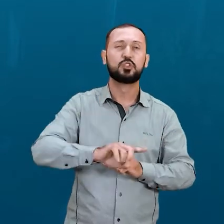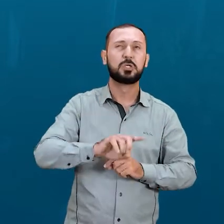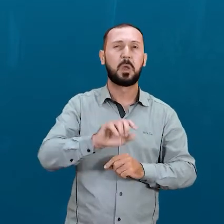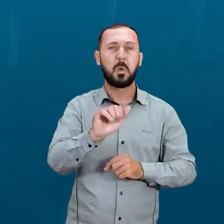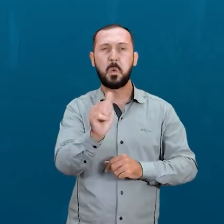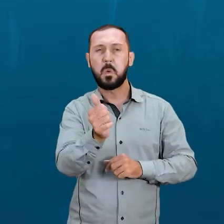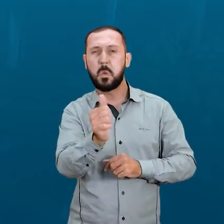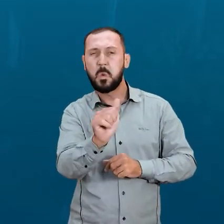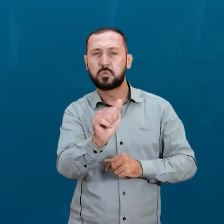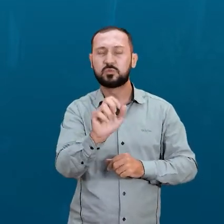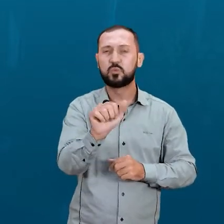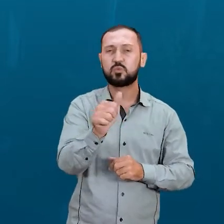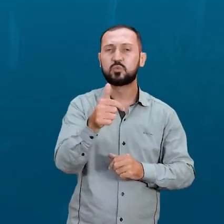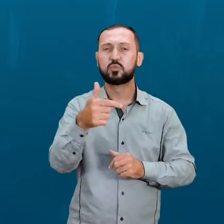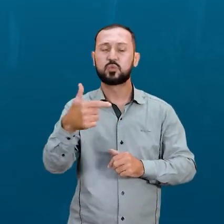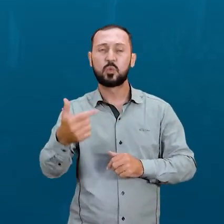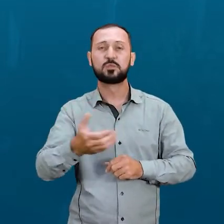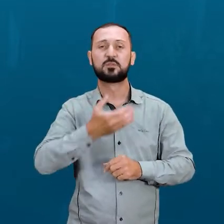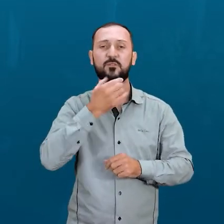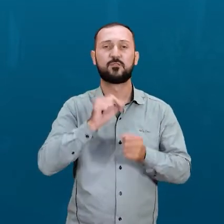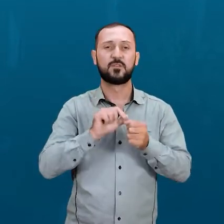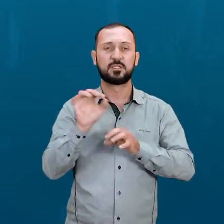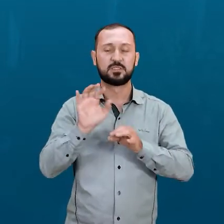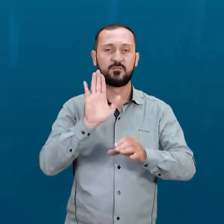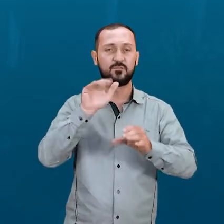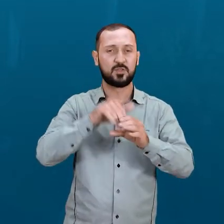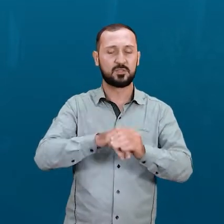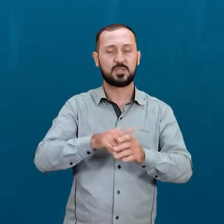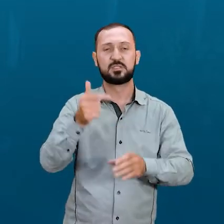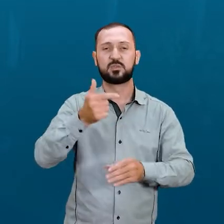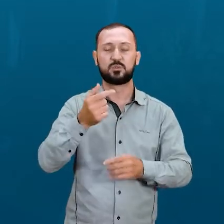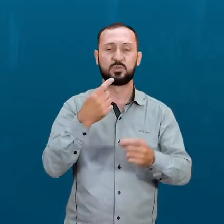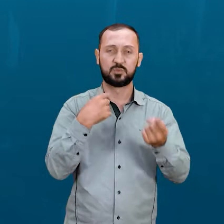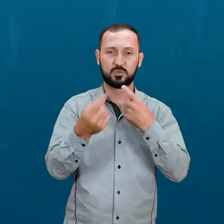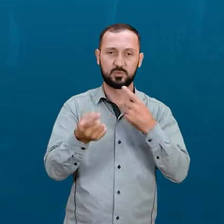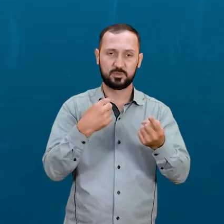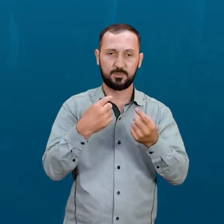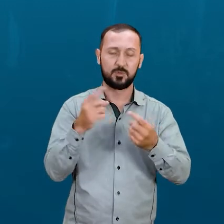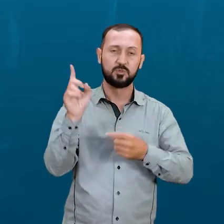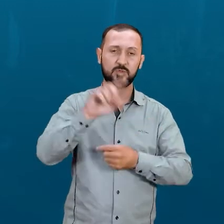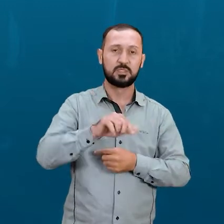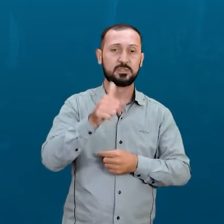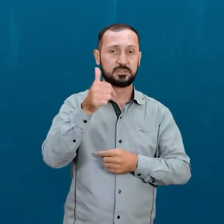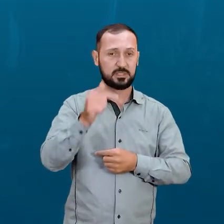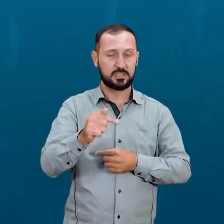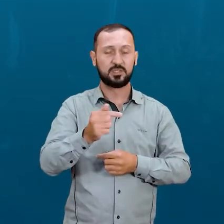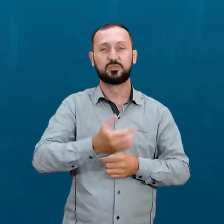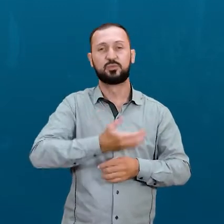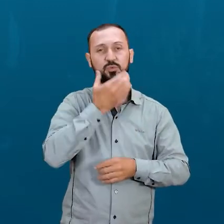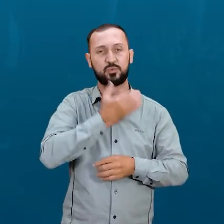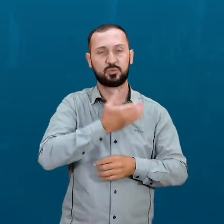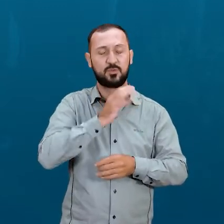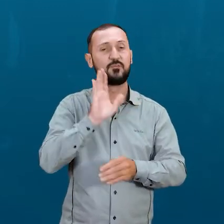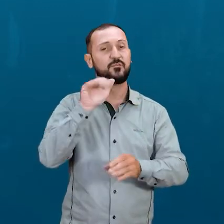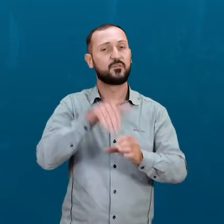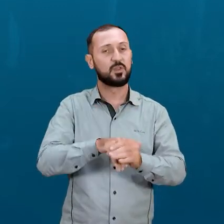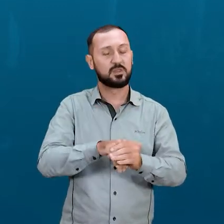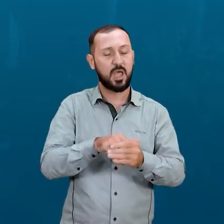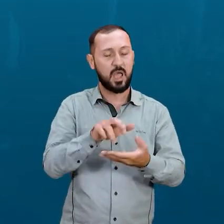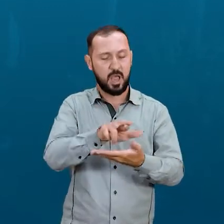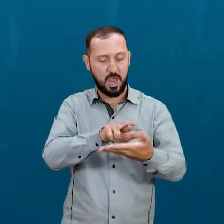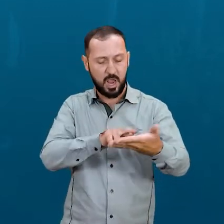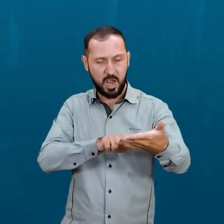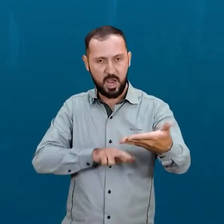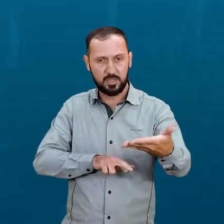no dia 11 ou 12 de dezembro fazer a votação em segunda discussão para então no dia 17 de dezembro